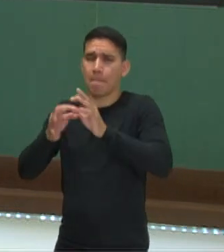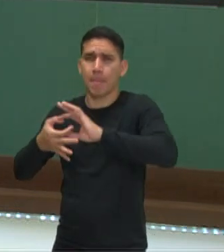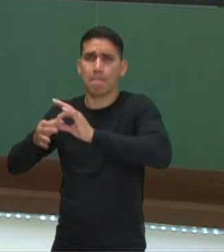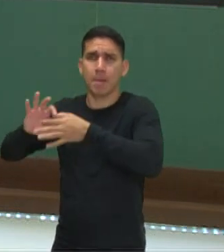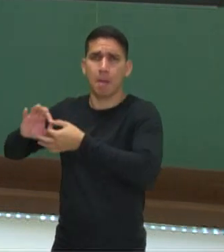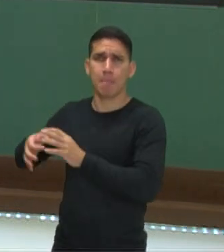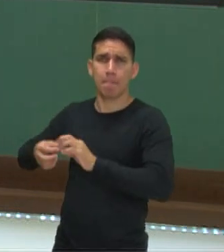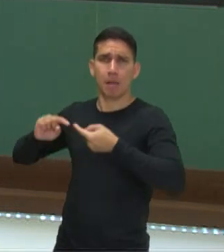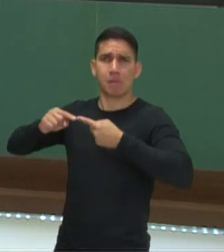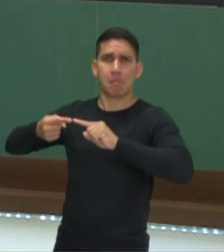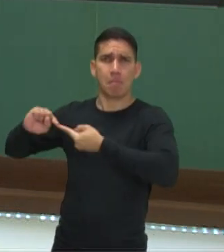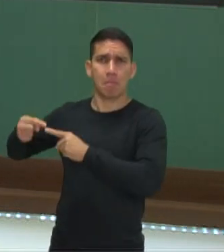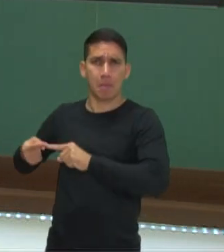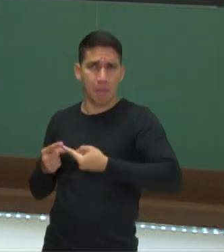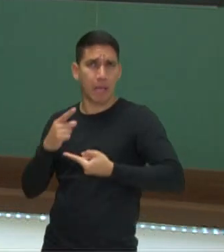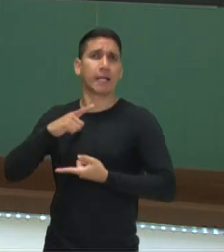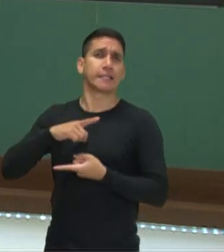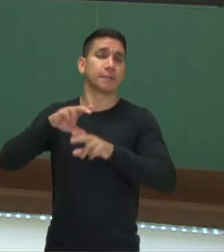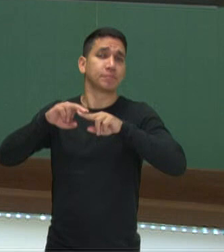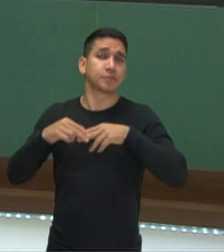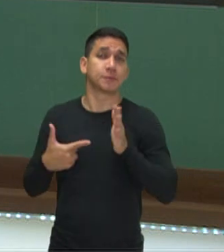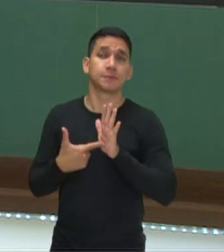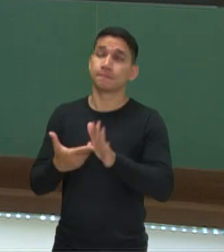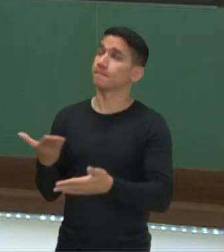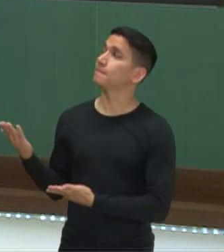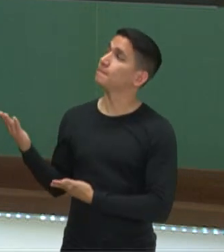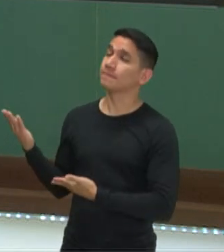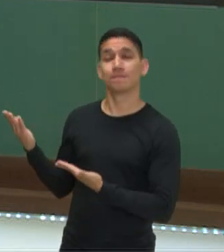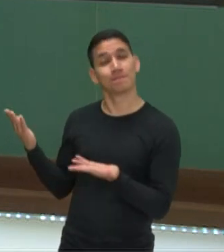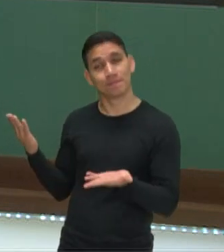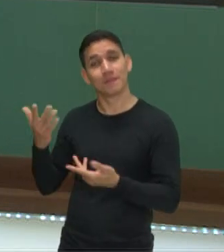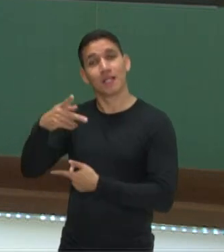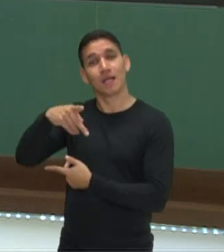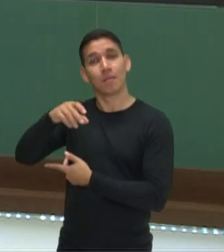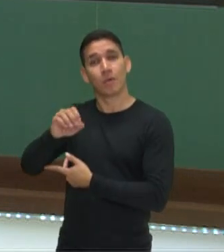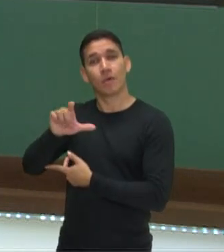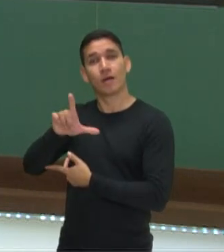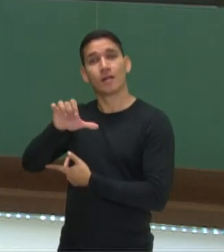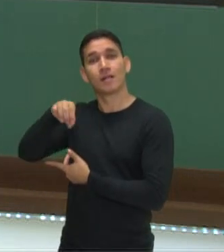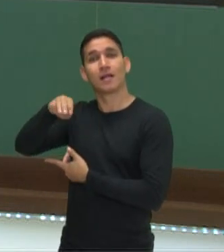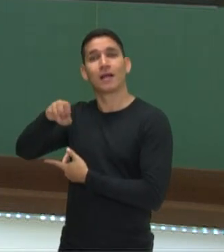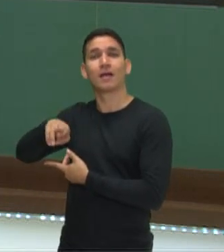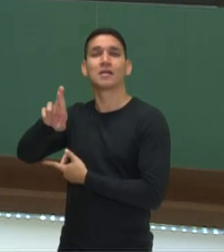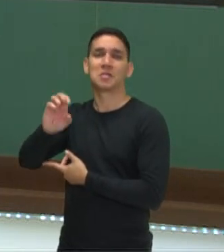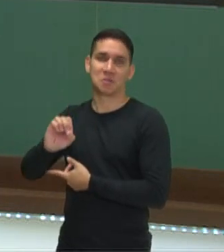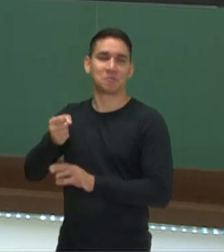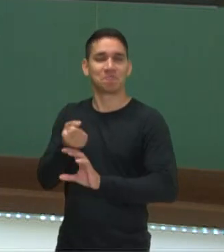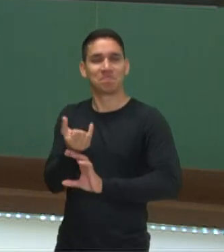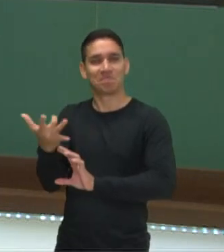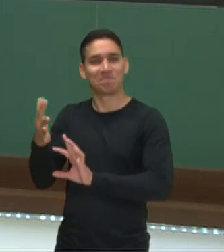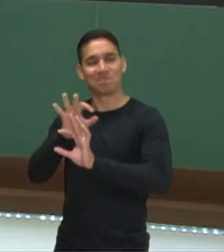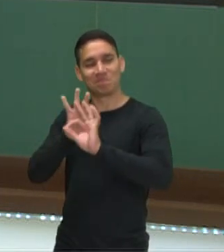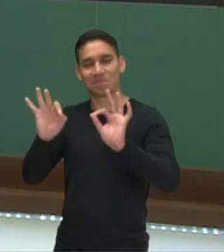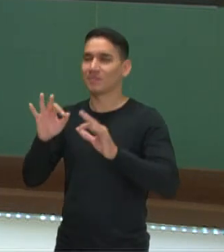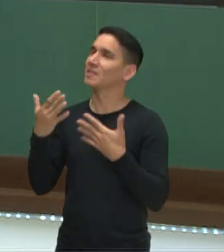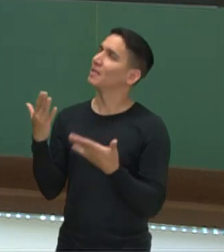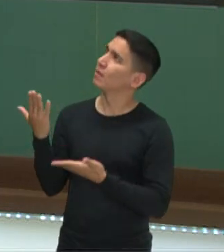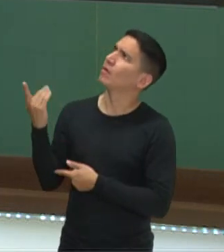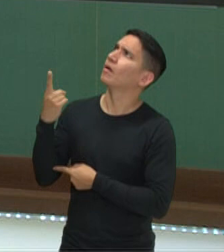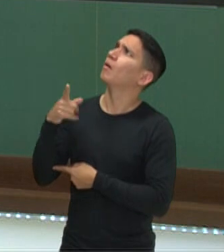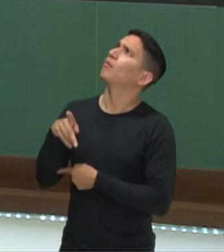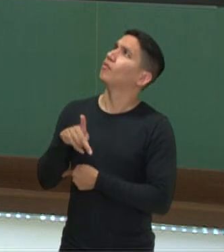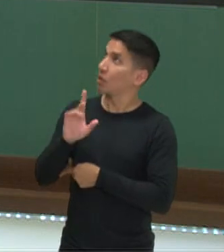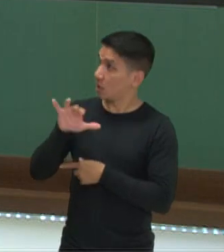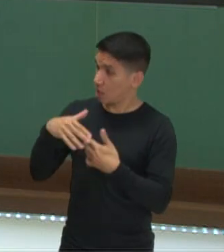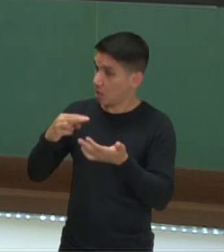uma na outra. Então nós temos aqui um polímero. Muito bem, professor. Poli